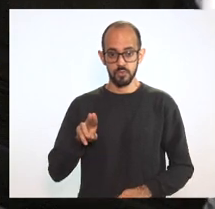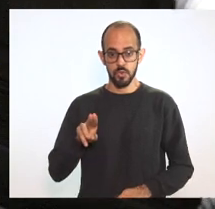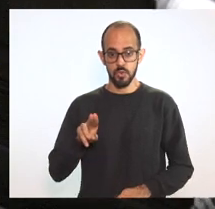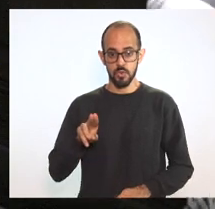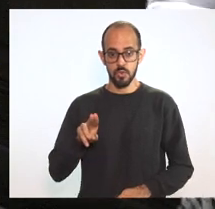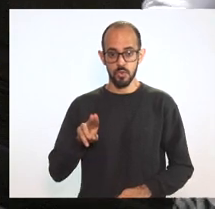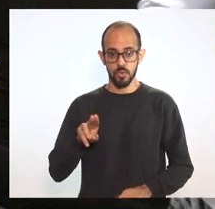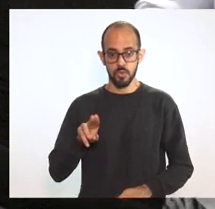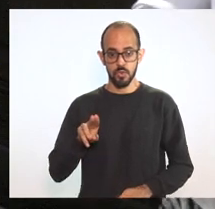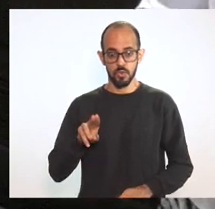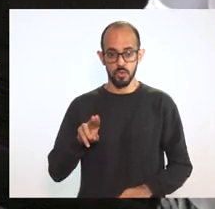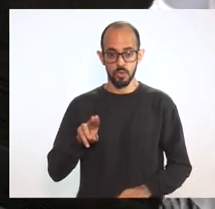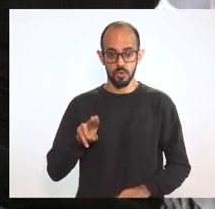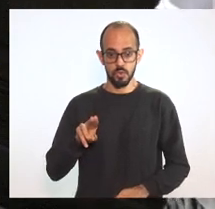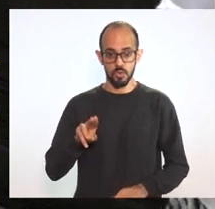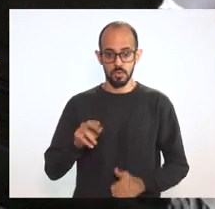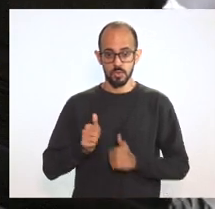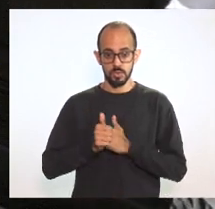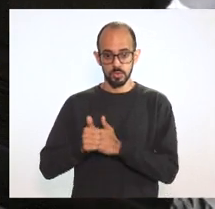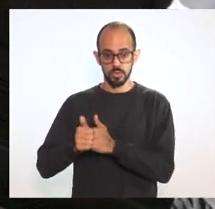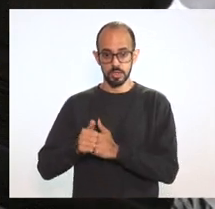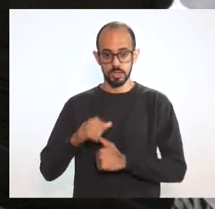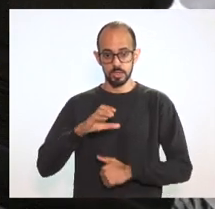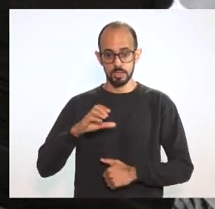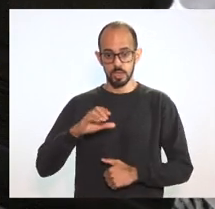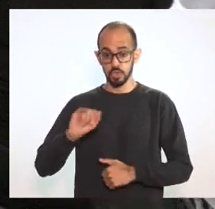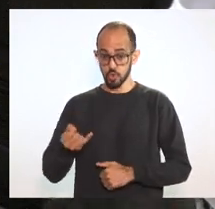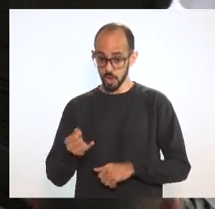eu vou seguir o parecer da CCJ,